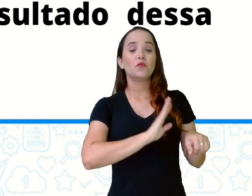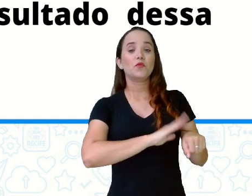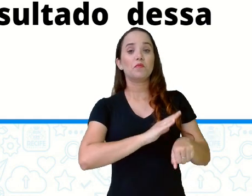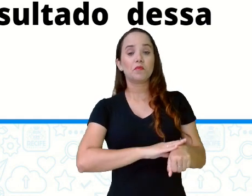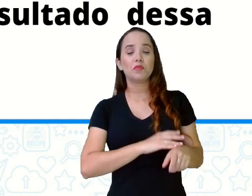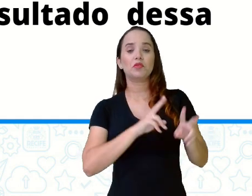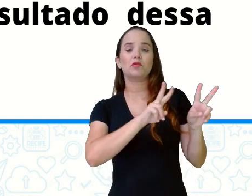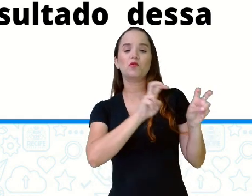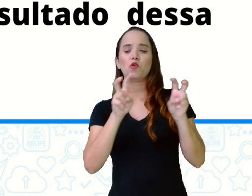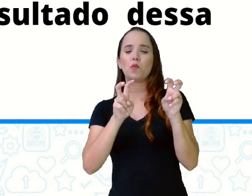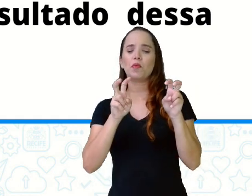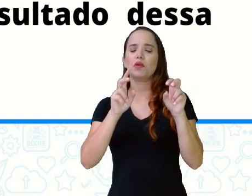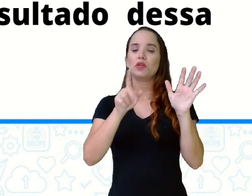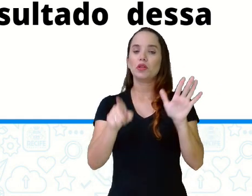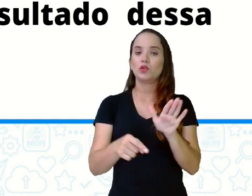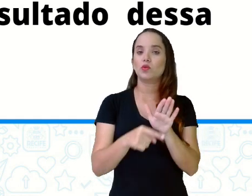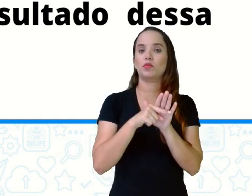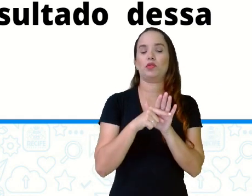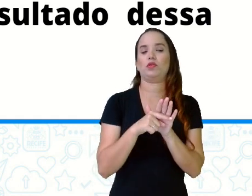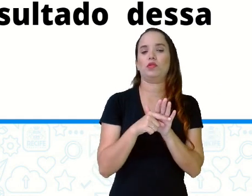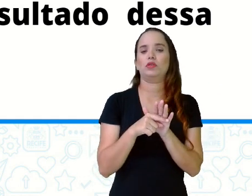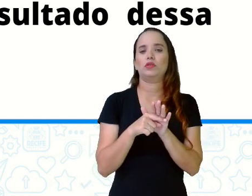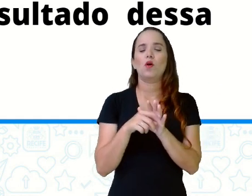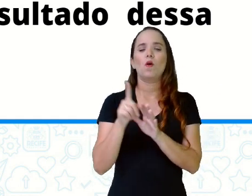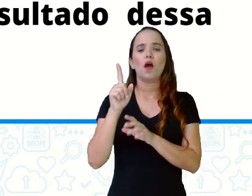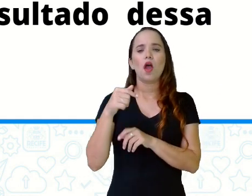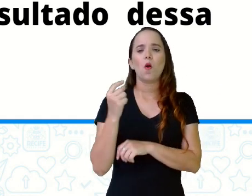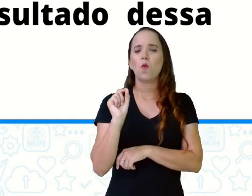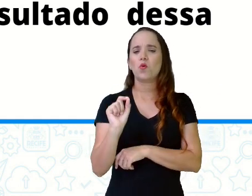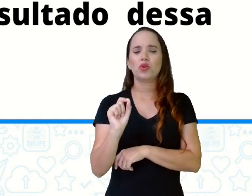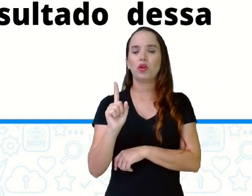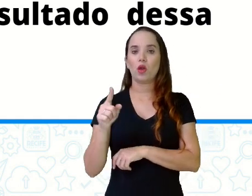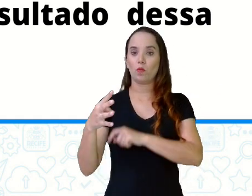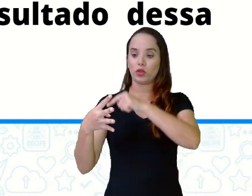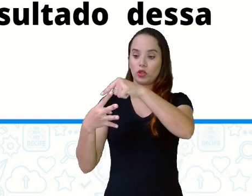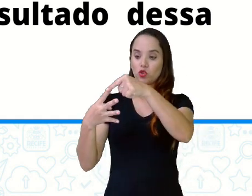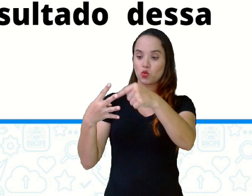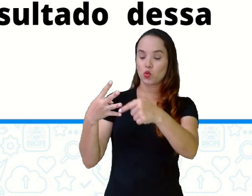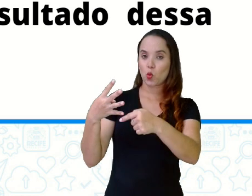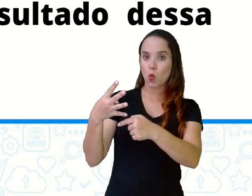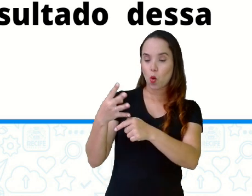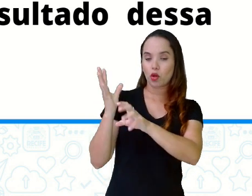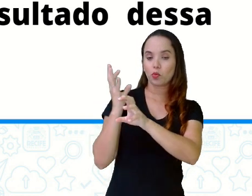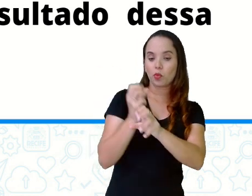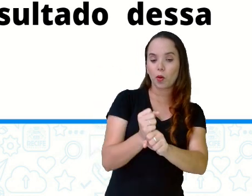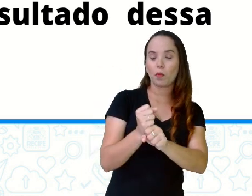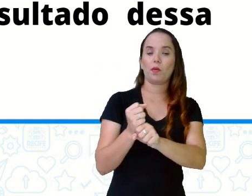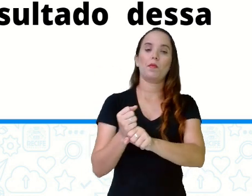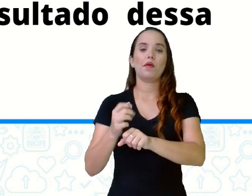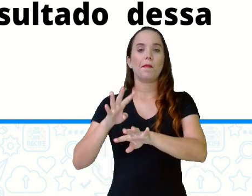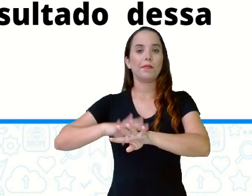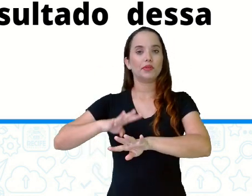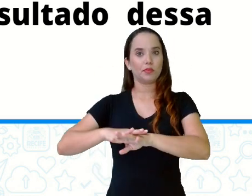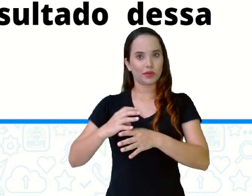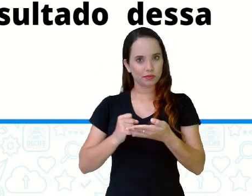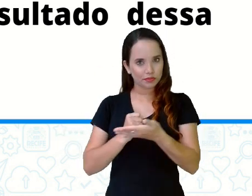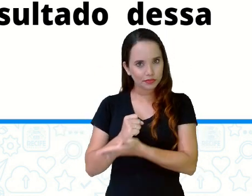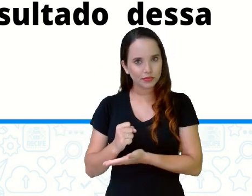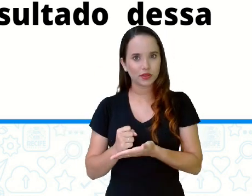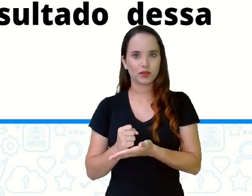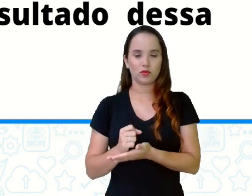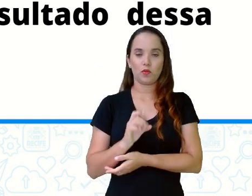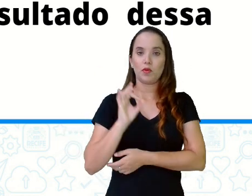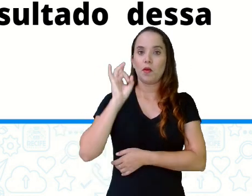a gente pode dizer que é uma das 4 operações matemáticas básicas, na qual, para